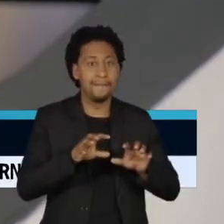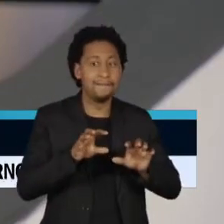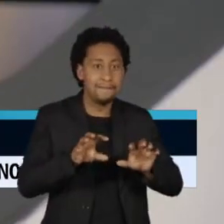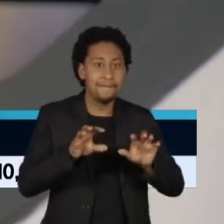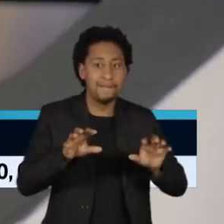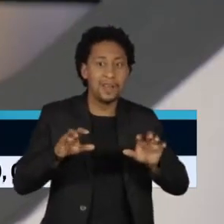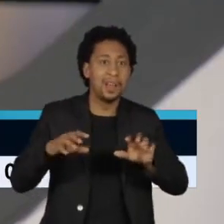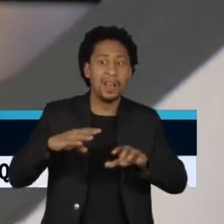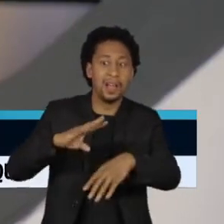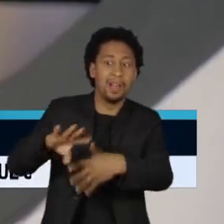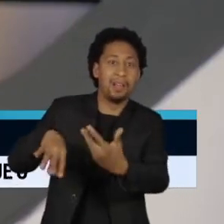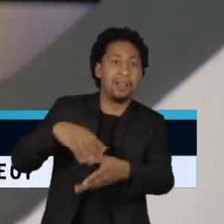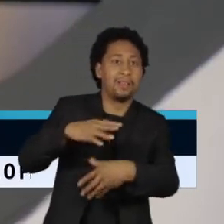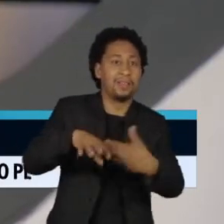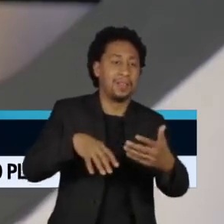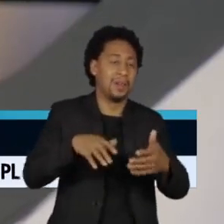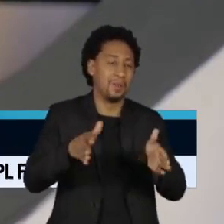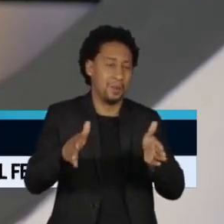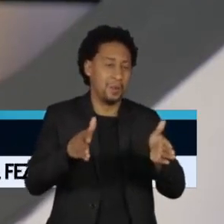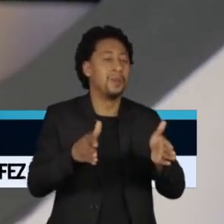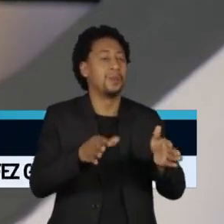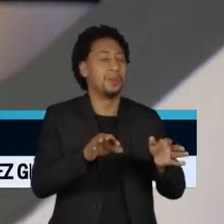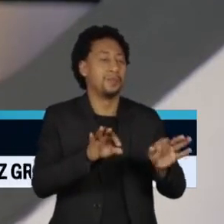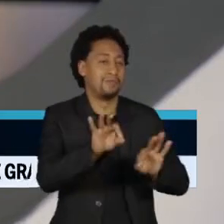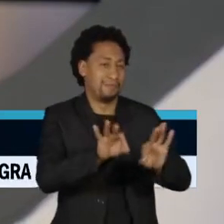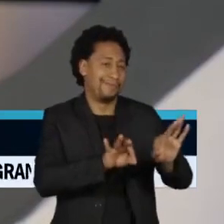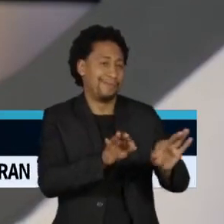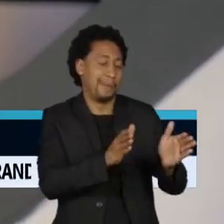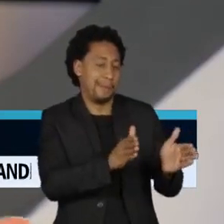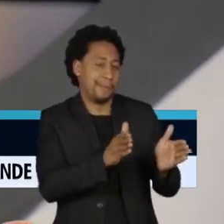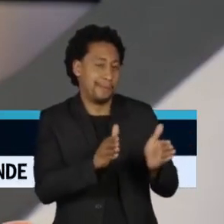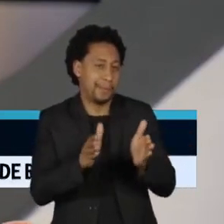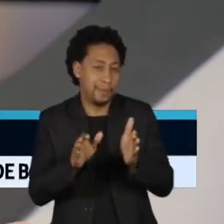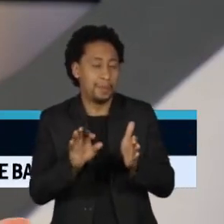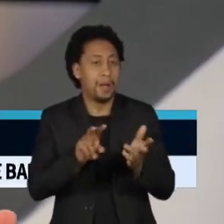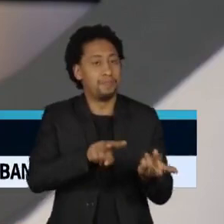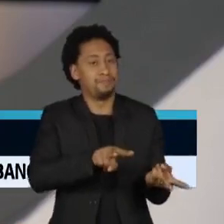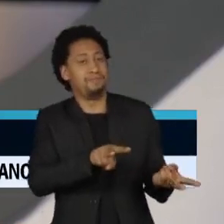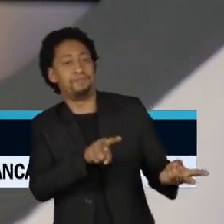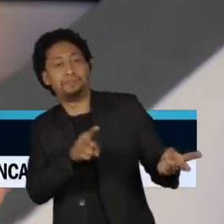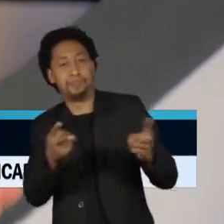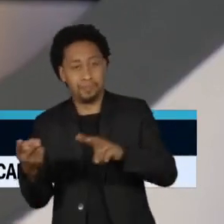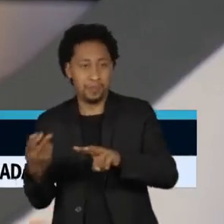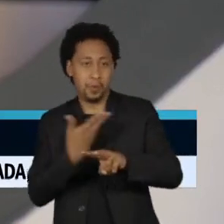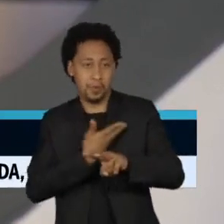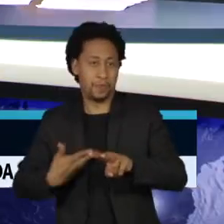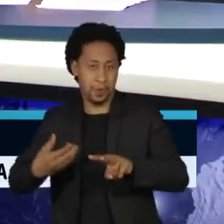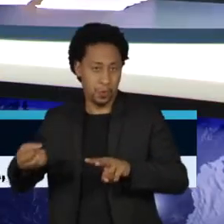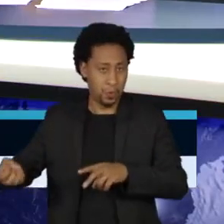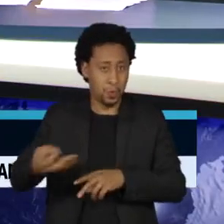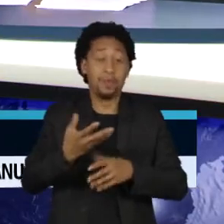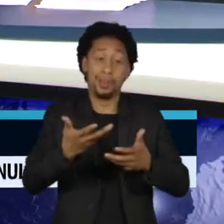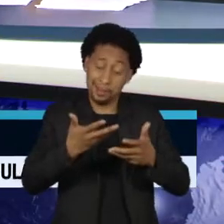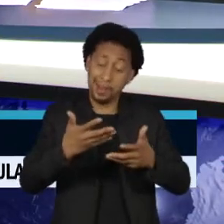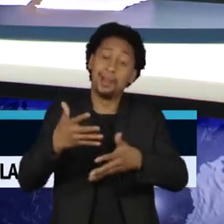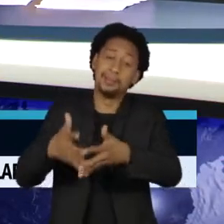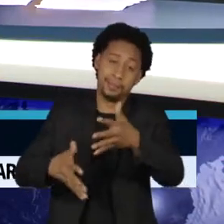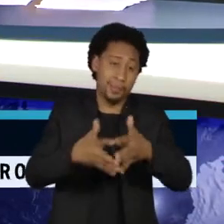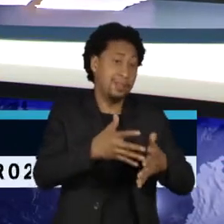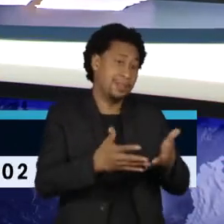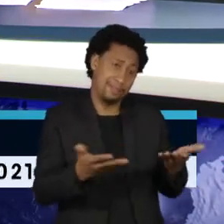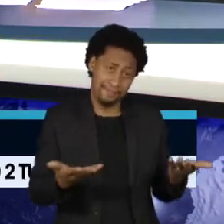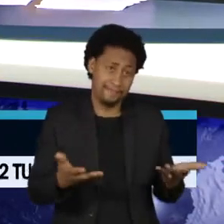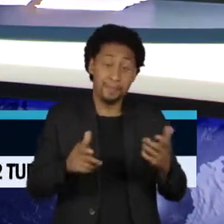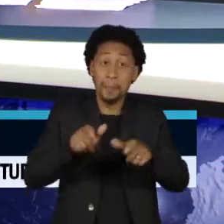transição e segundo lugar ao nomear pessoas que não tem a qualificação necessária para a comissão de ética